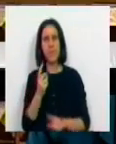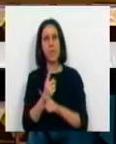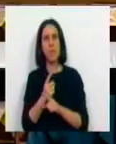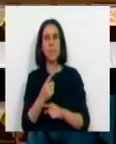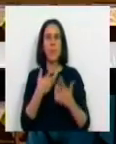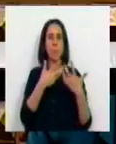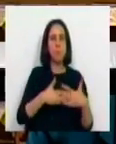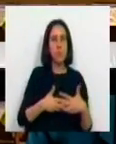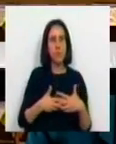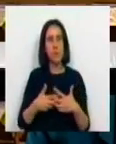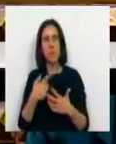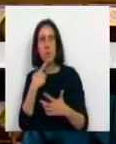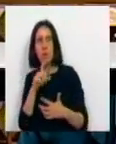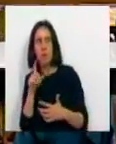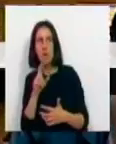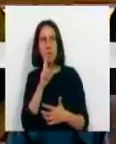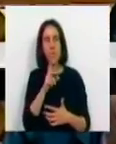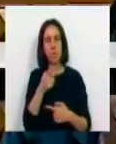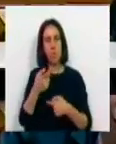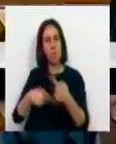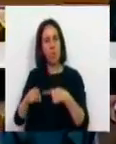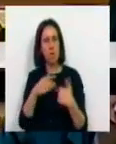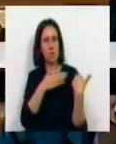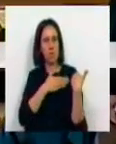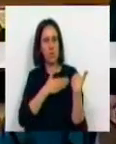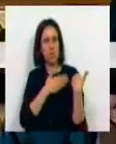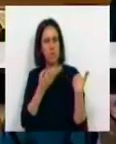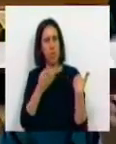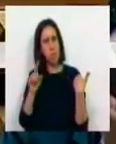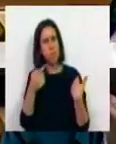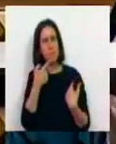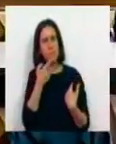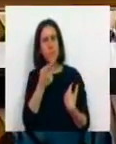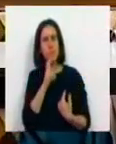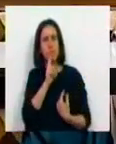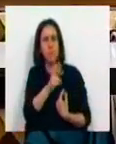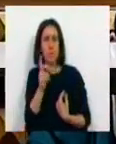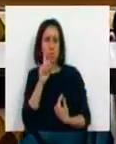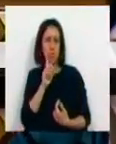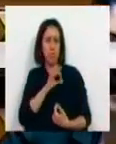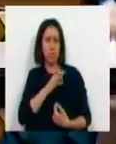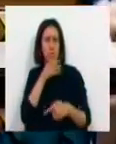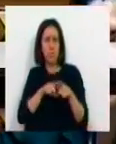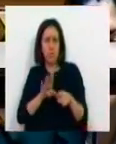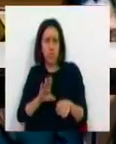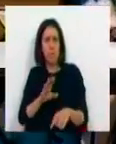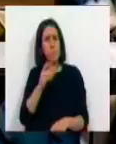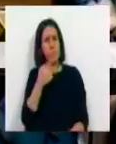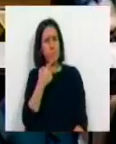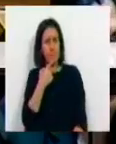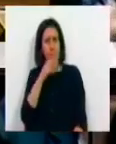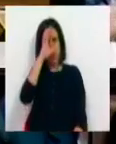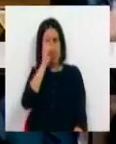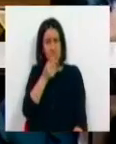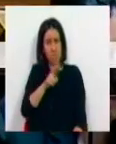quando a primeira responsável que deveria responder essas mesmas perguntas era a Sra. Deputada, enquanto ex-ministra do anterior